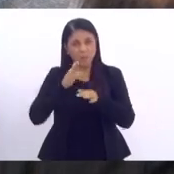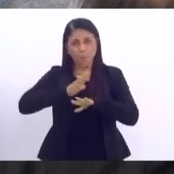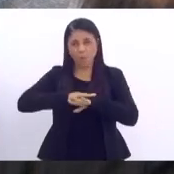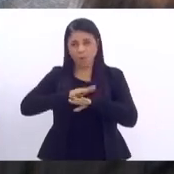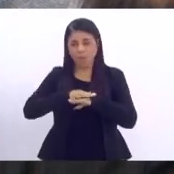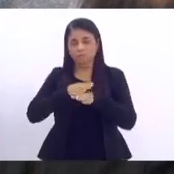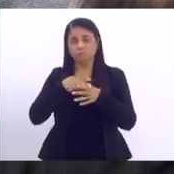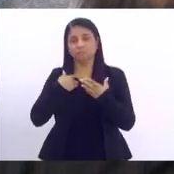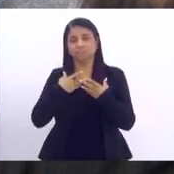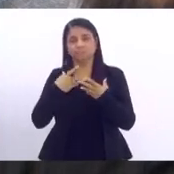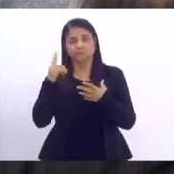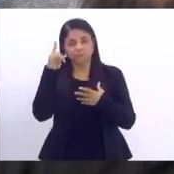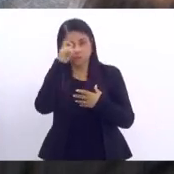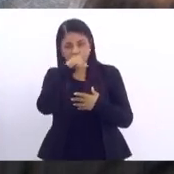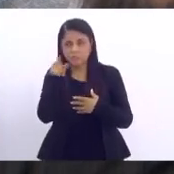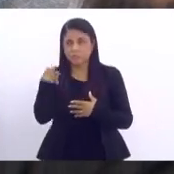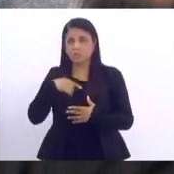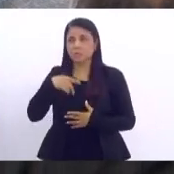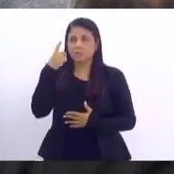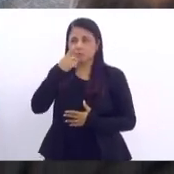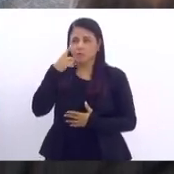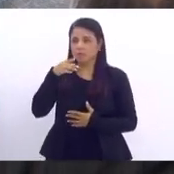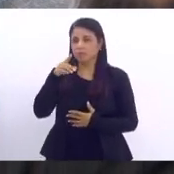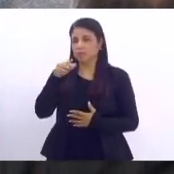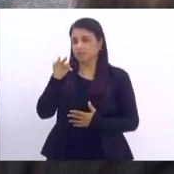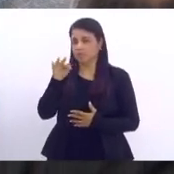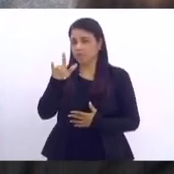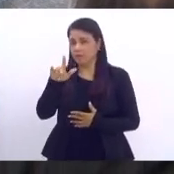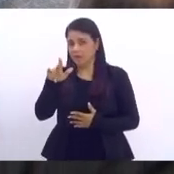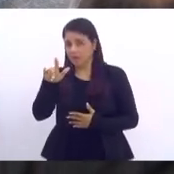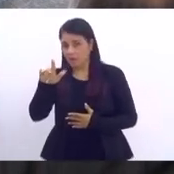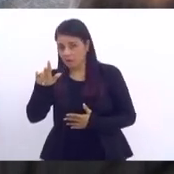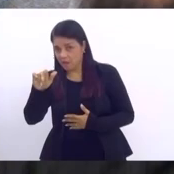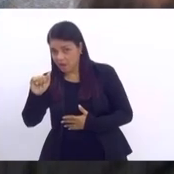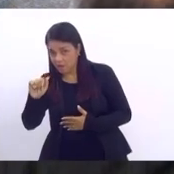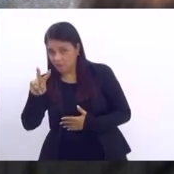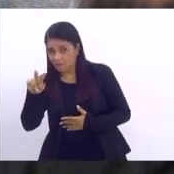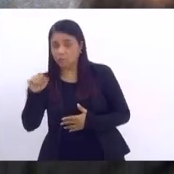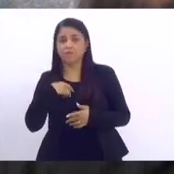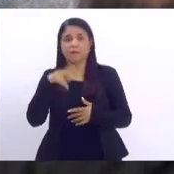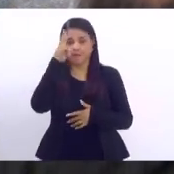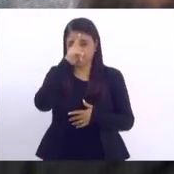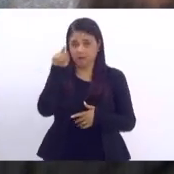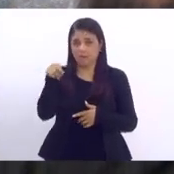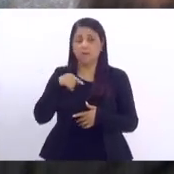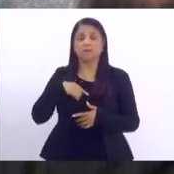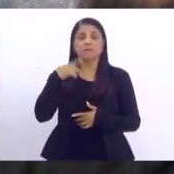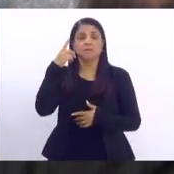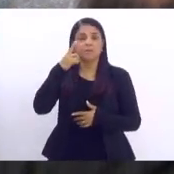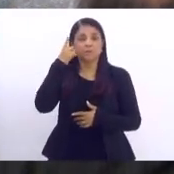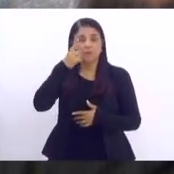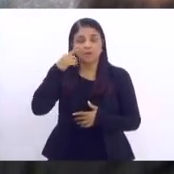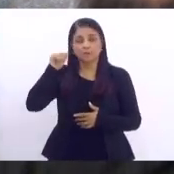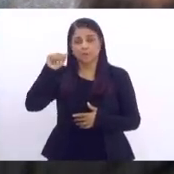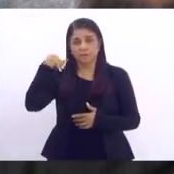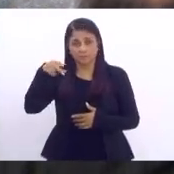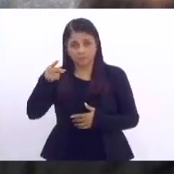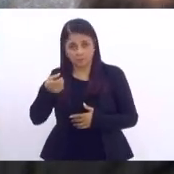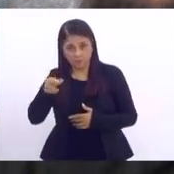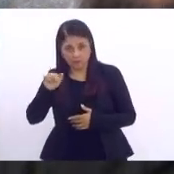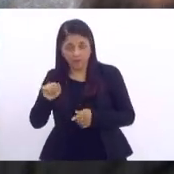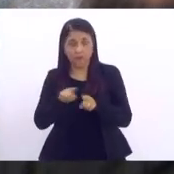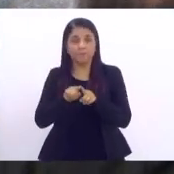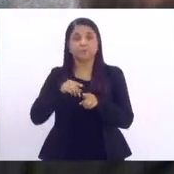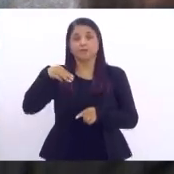lembrar, deputado André Correia vai se lembrar, deputado Carlos Mink, eu me lembro, inclusive, que nos